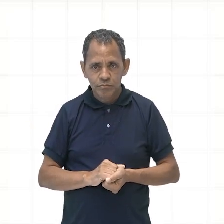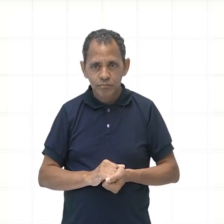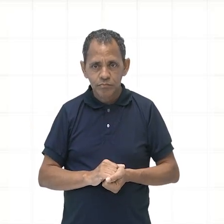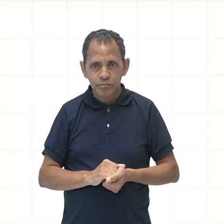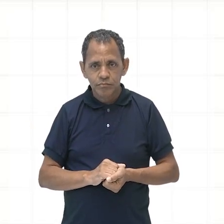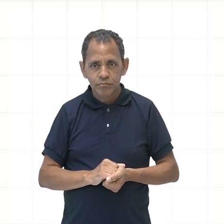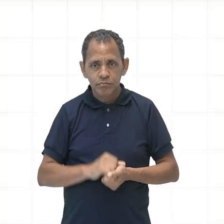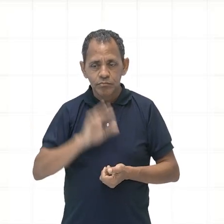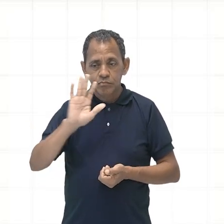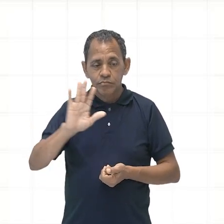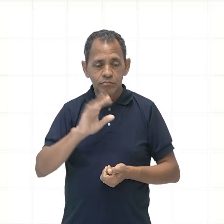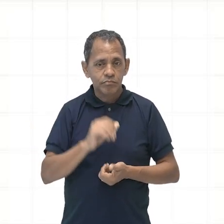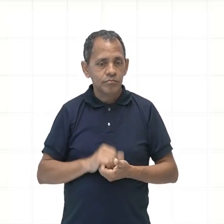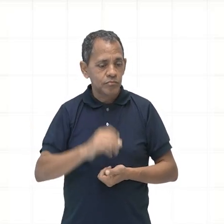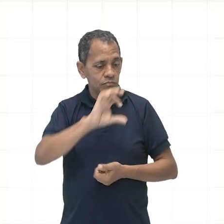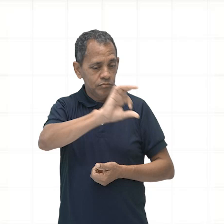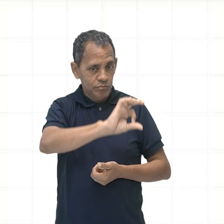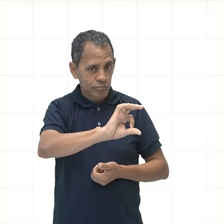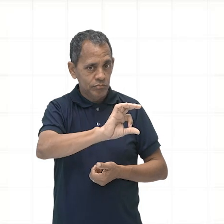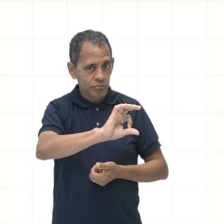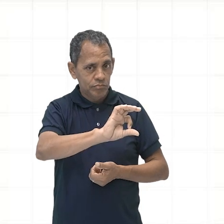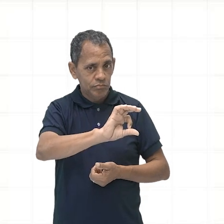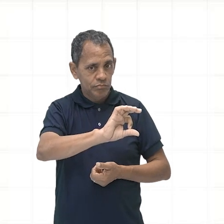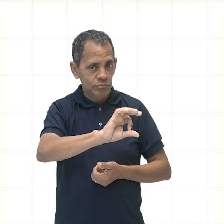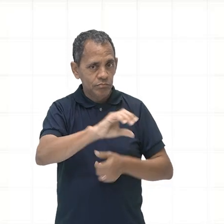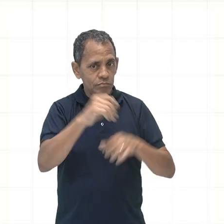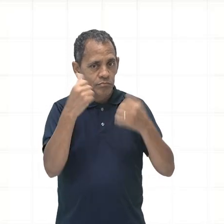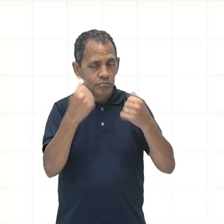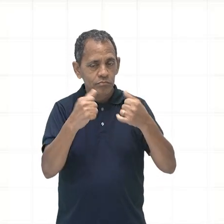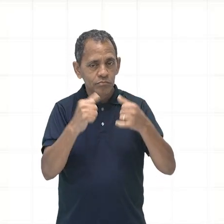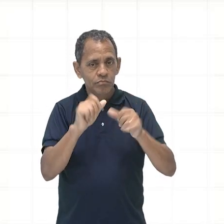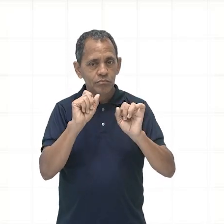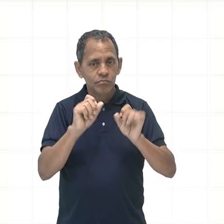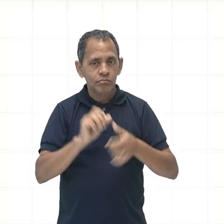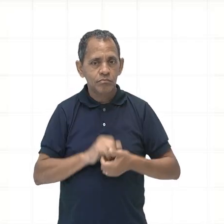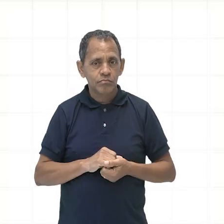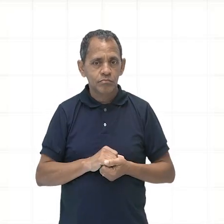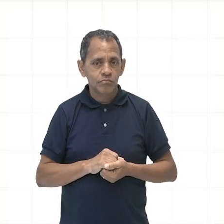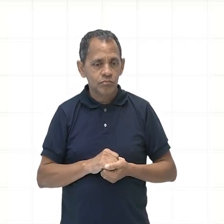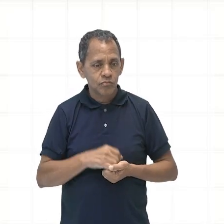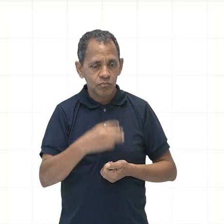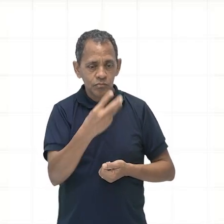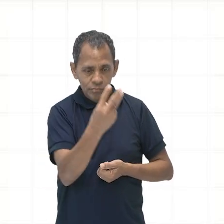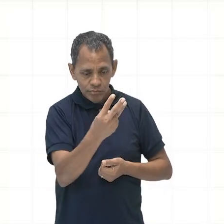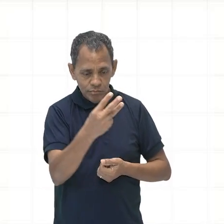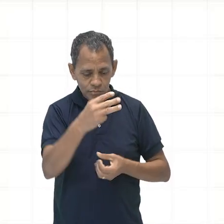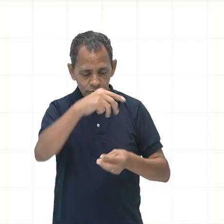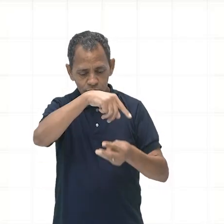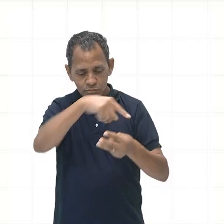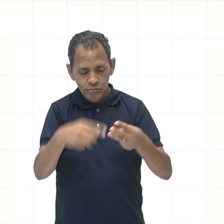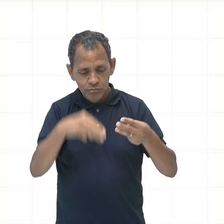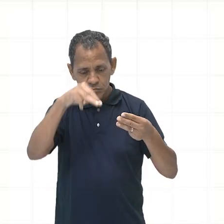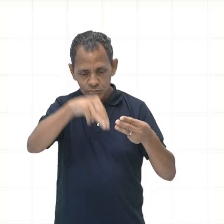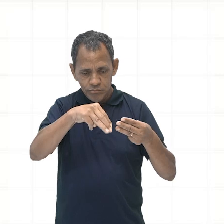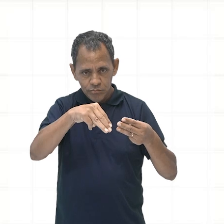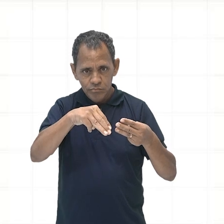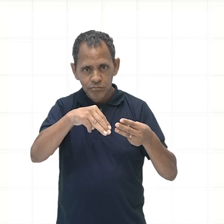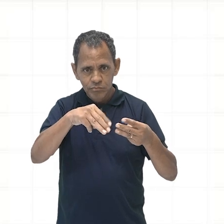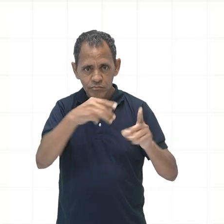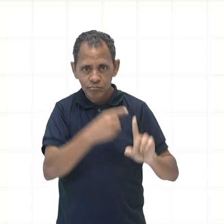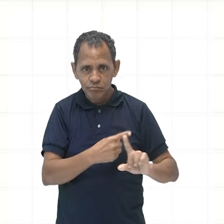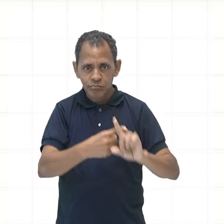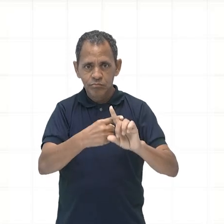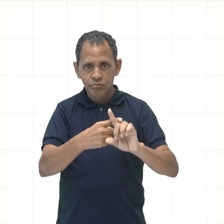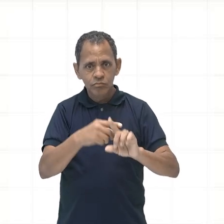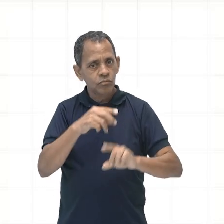Só que esse 9, né, eu preciso dizer o quê? Como os 3 estão em metros, e eu só multipliquei porque os 3 estão em